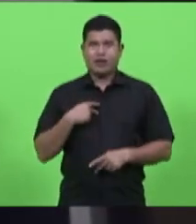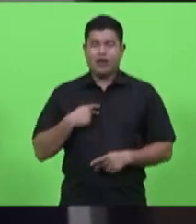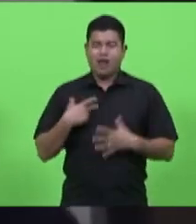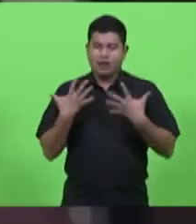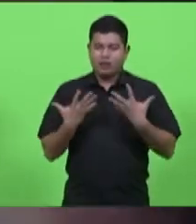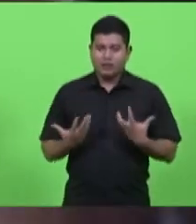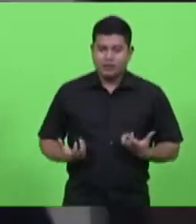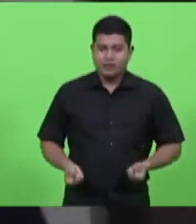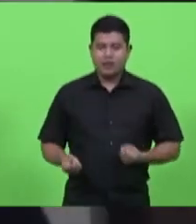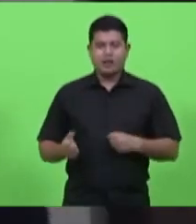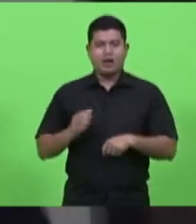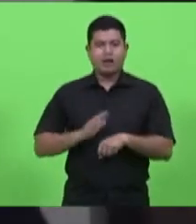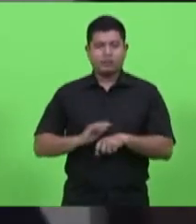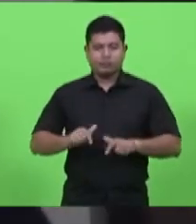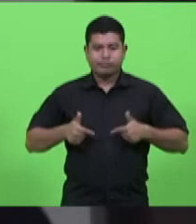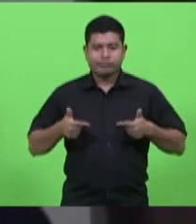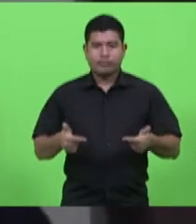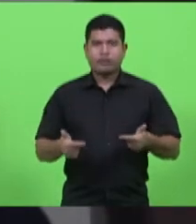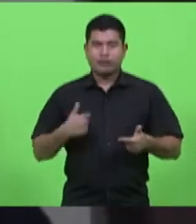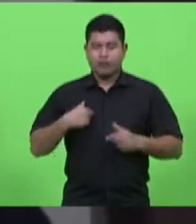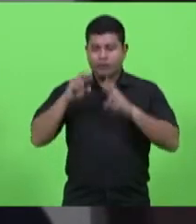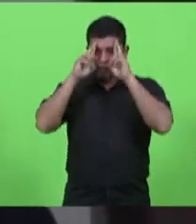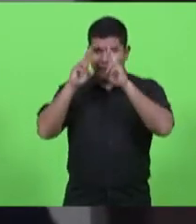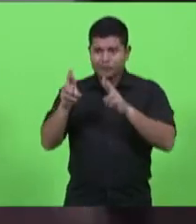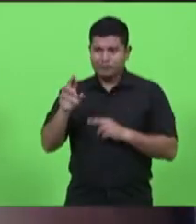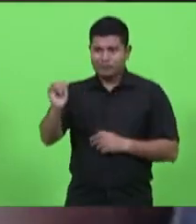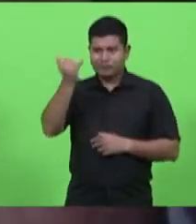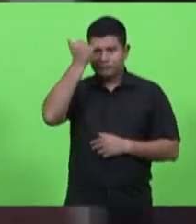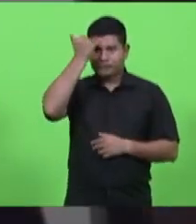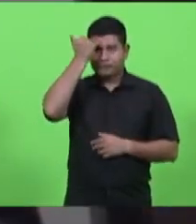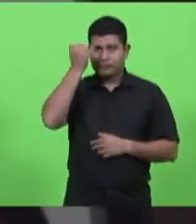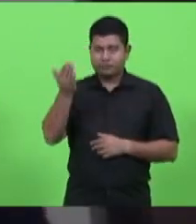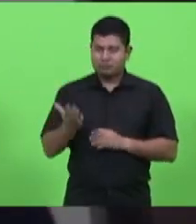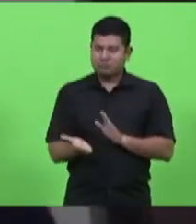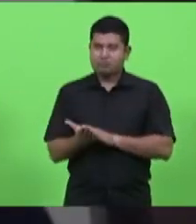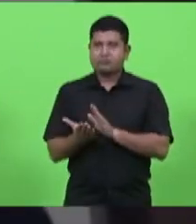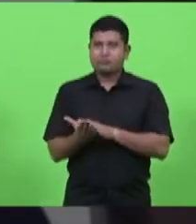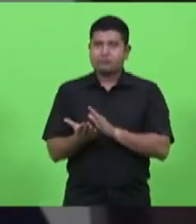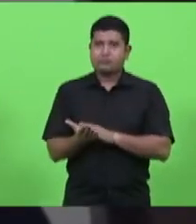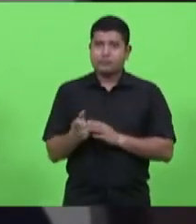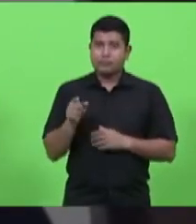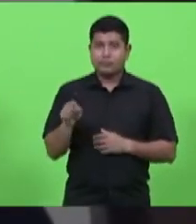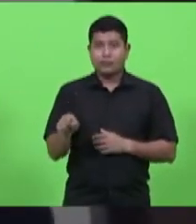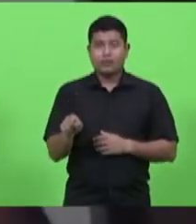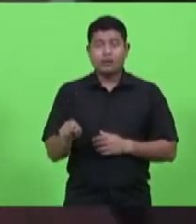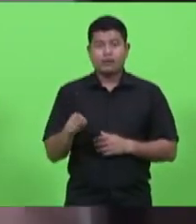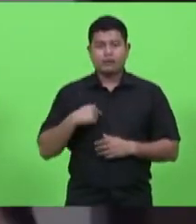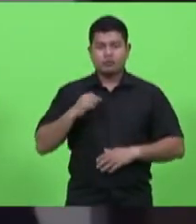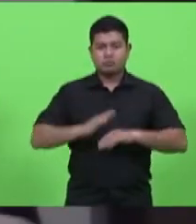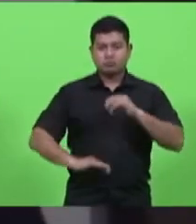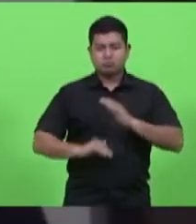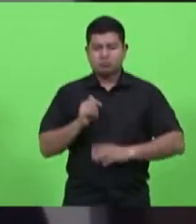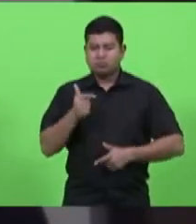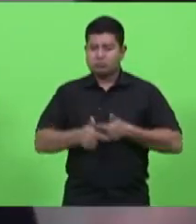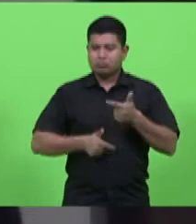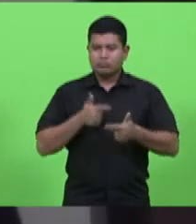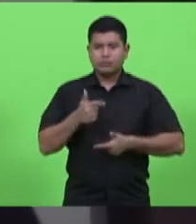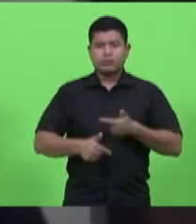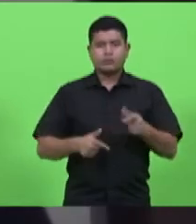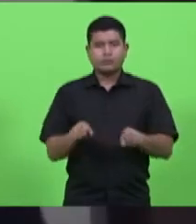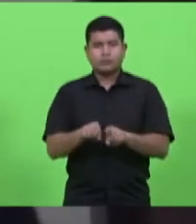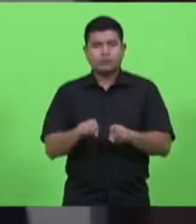iniciativa. Respeito o deputado Mioto, né? Parabenizo a sua ação, assim como dos